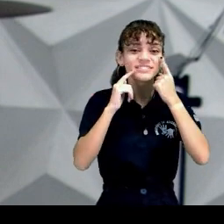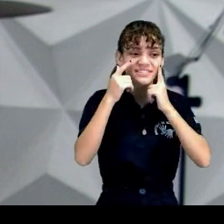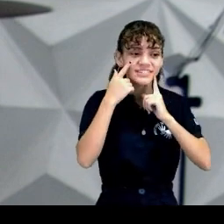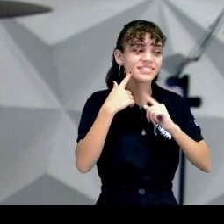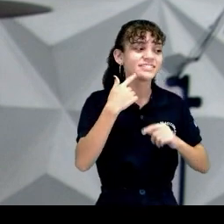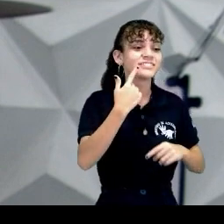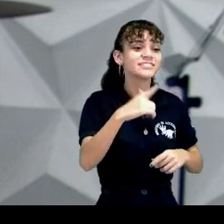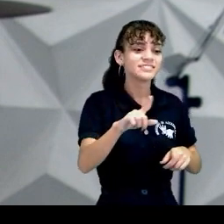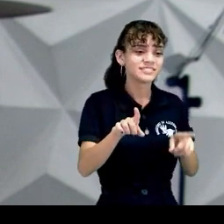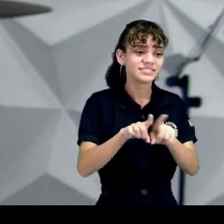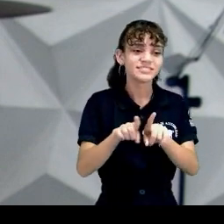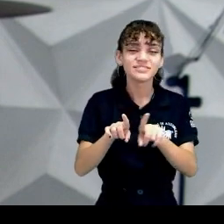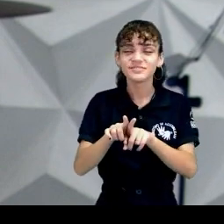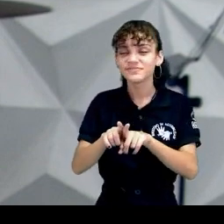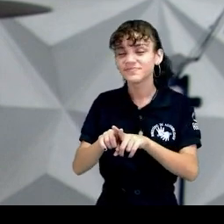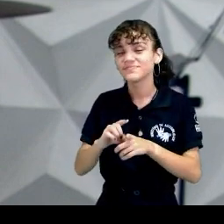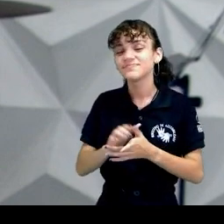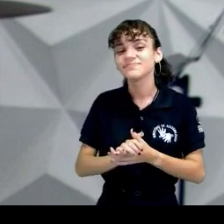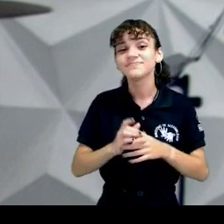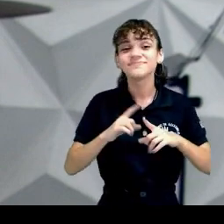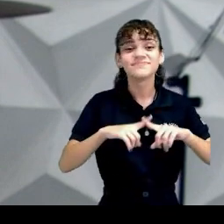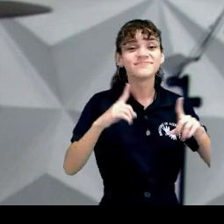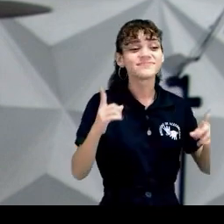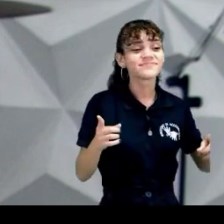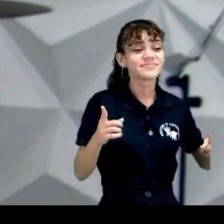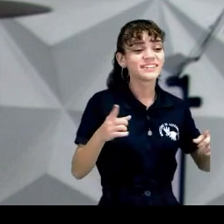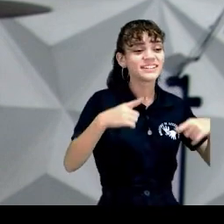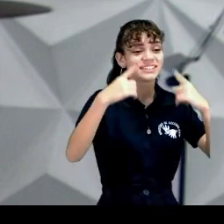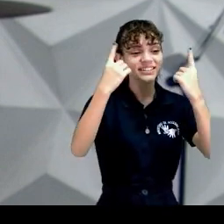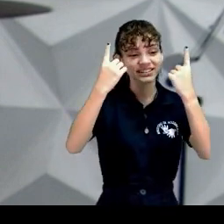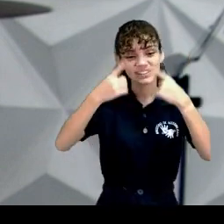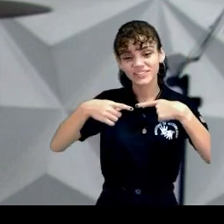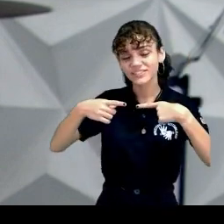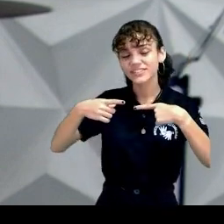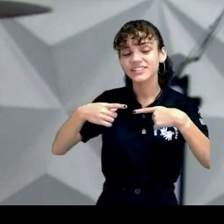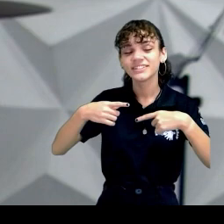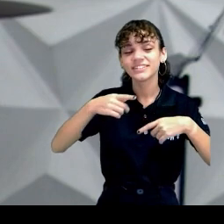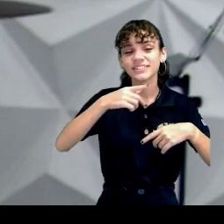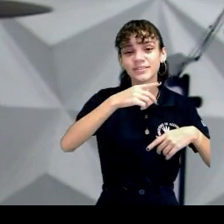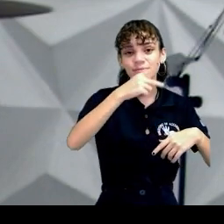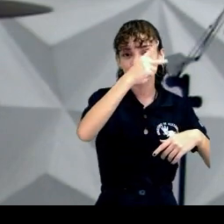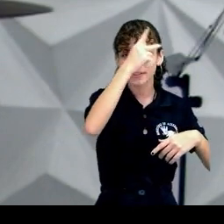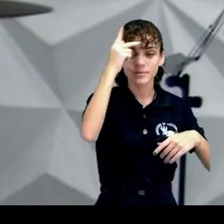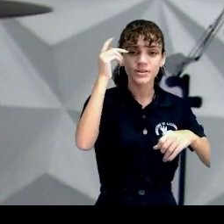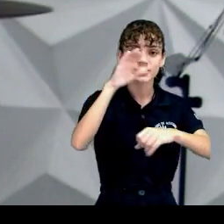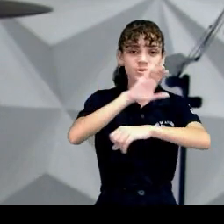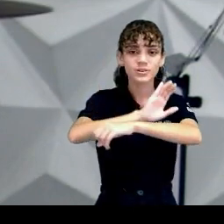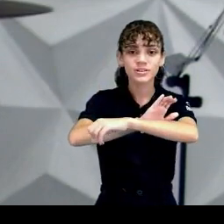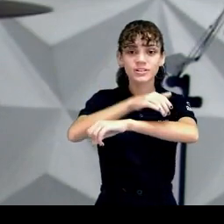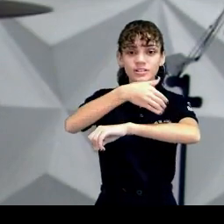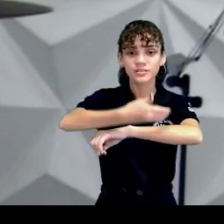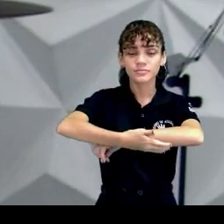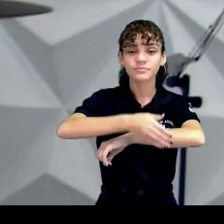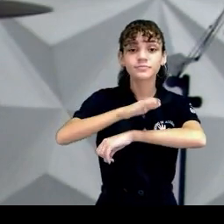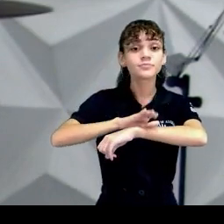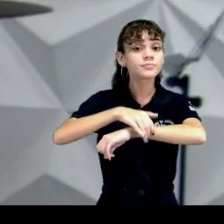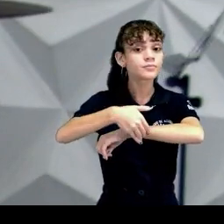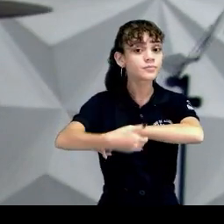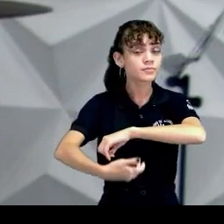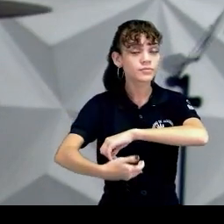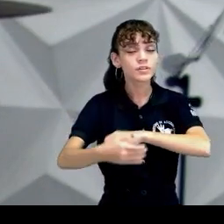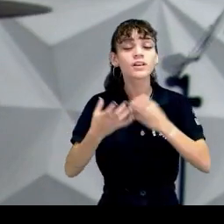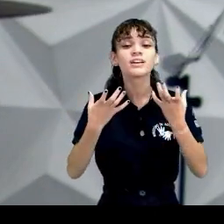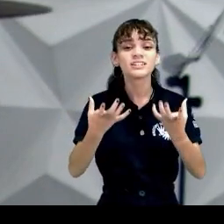eles queriam poder voltar para casa, ter contato com os seus. Por isso eles foram em direção aos sacerdotes. Mas